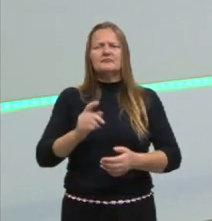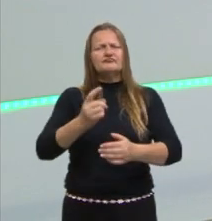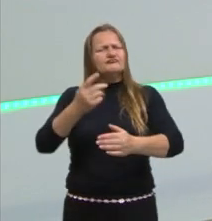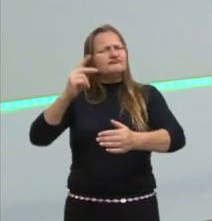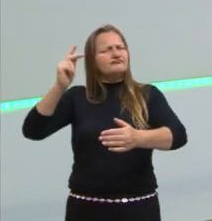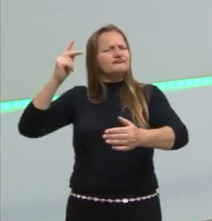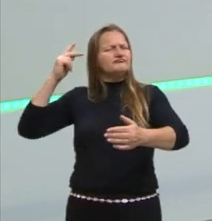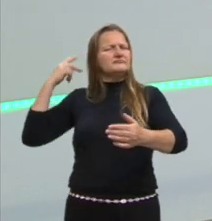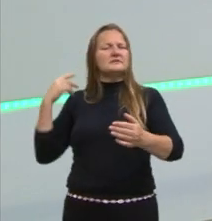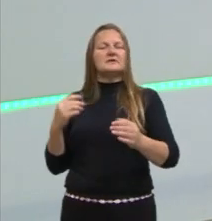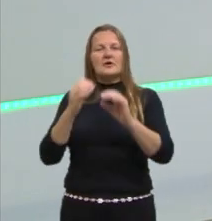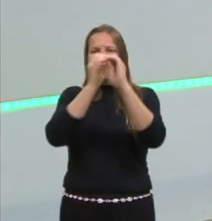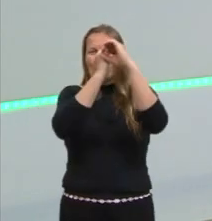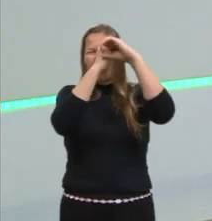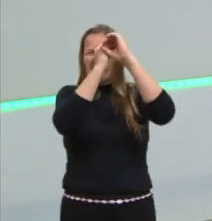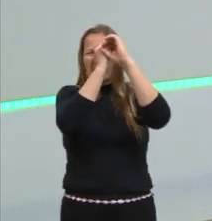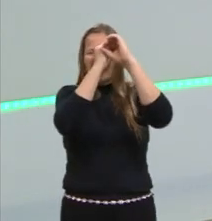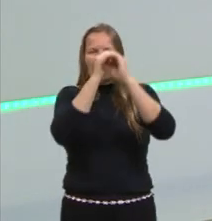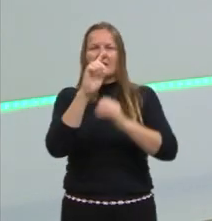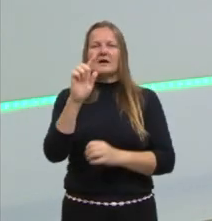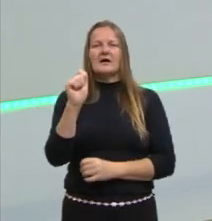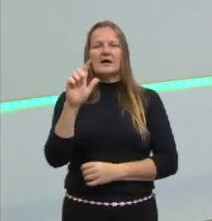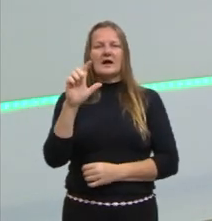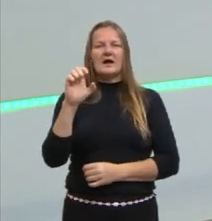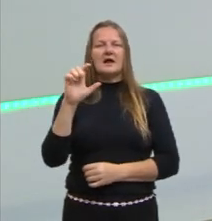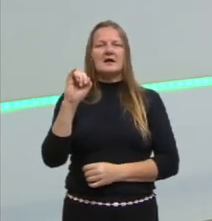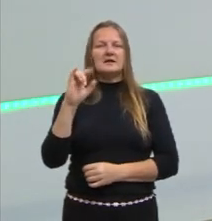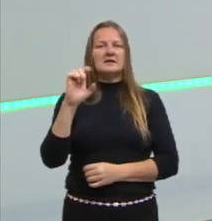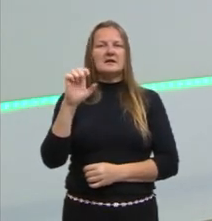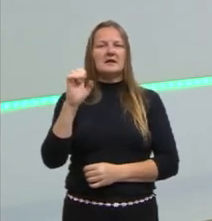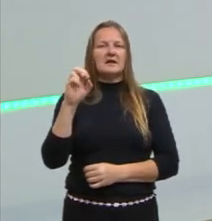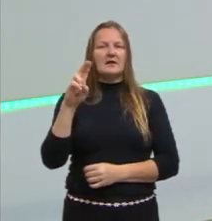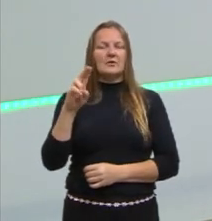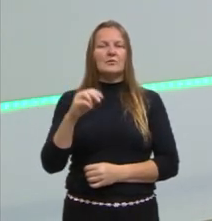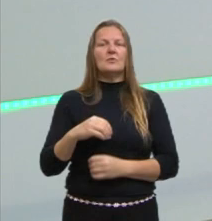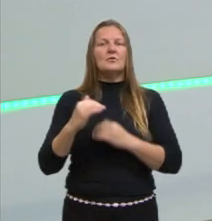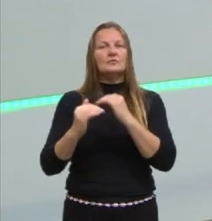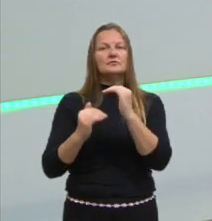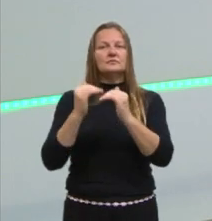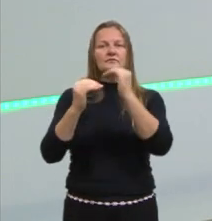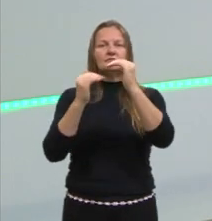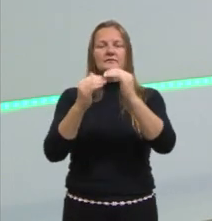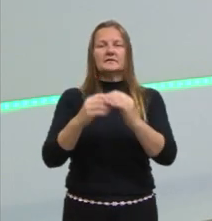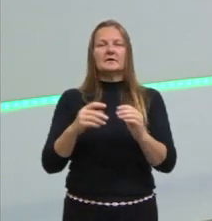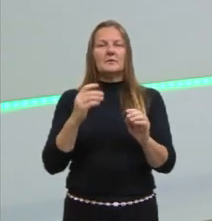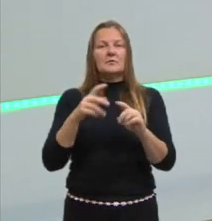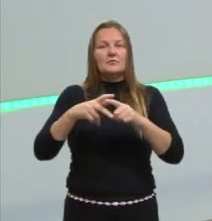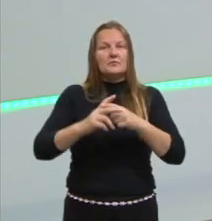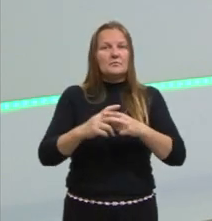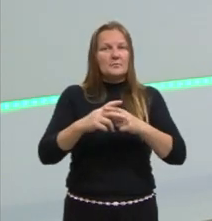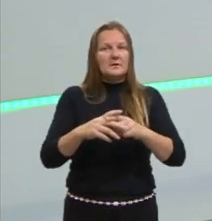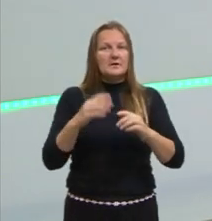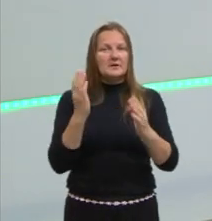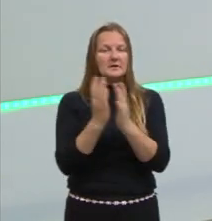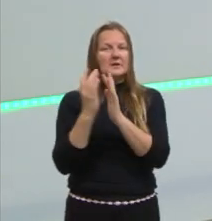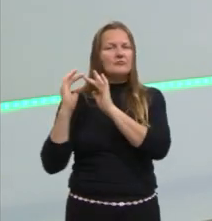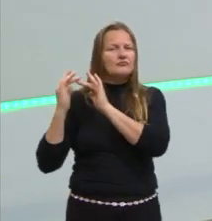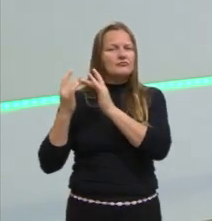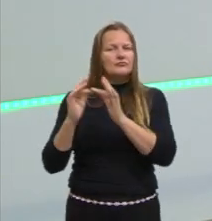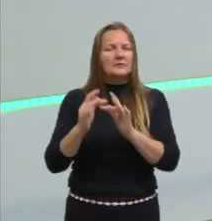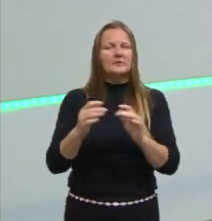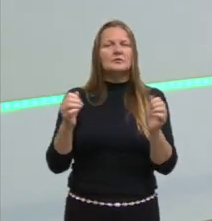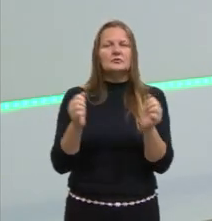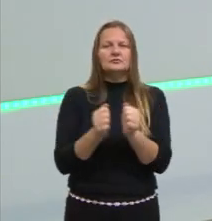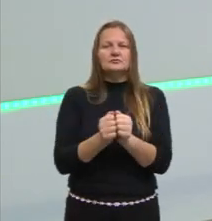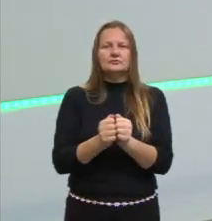e que a gente já falou nas nossas aulas né O Galileu Galilei que foi bem importante para o desenvolvimento da mecânica clássica juntamente